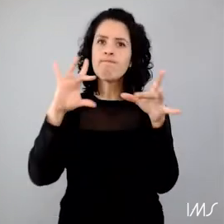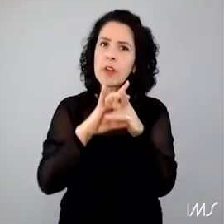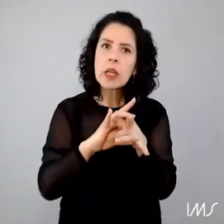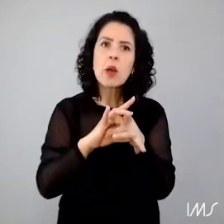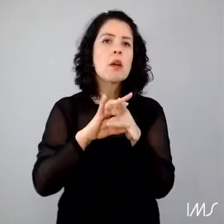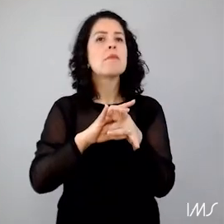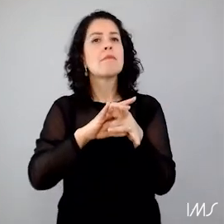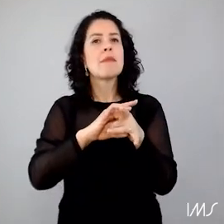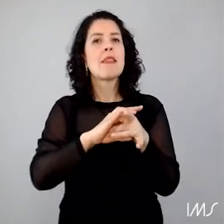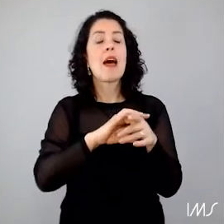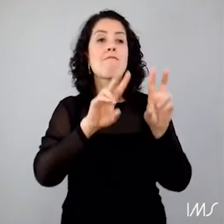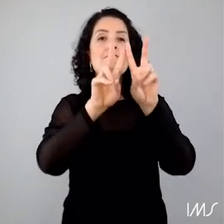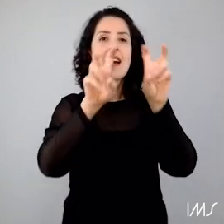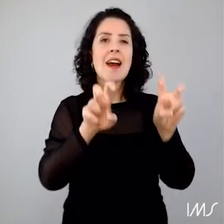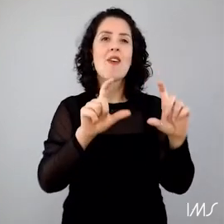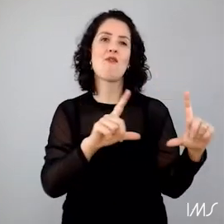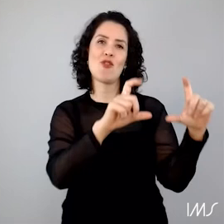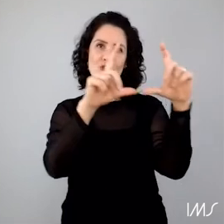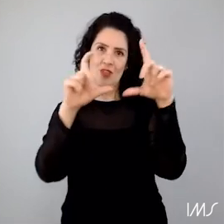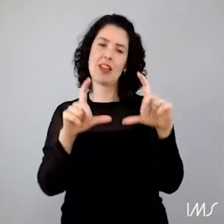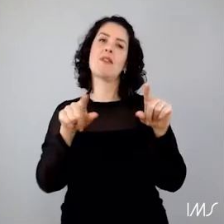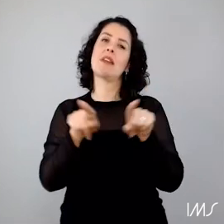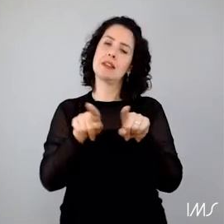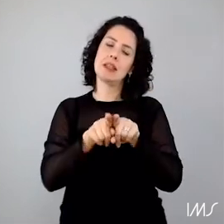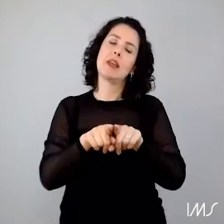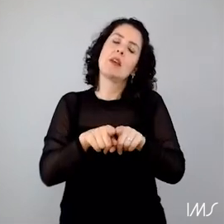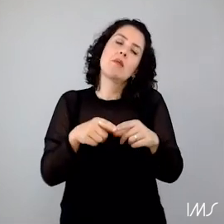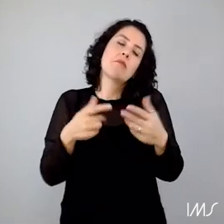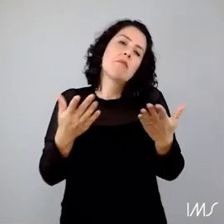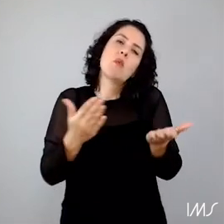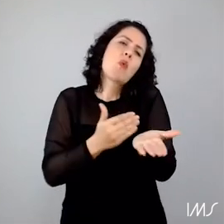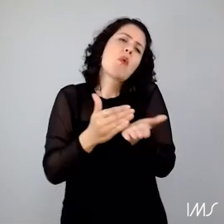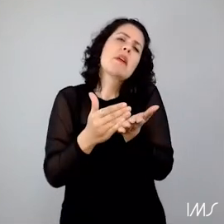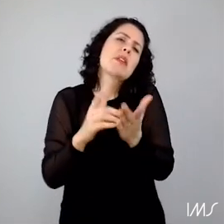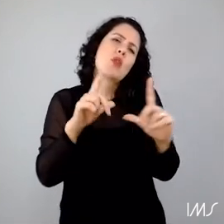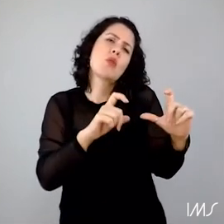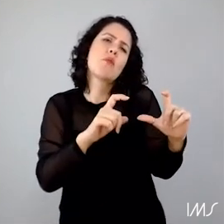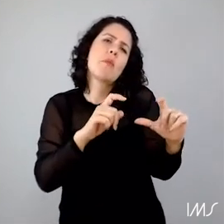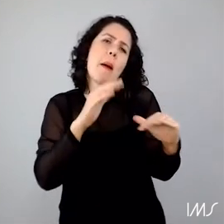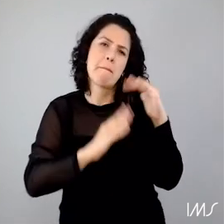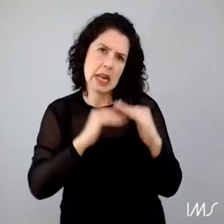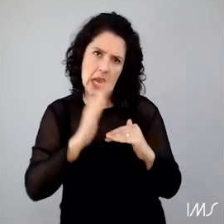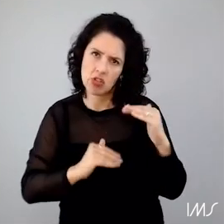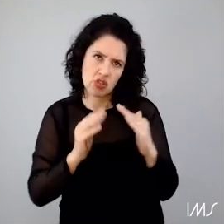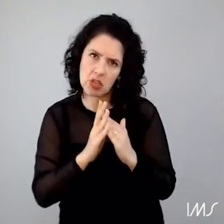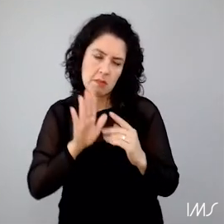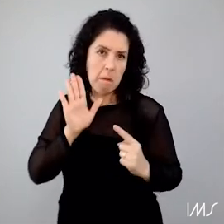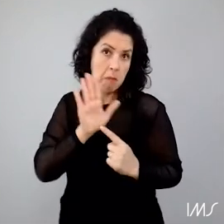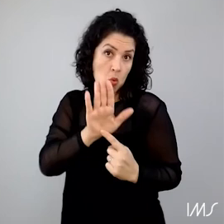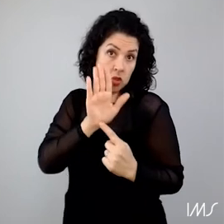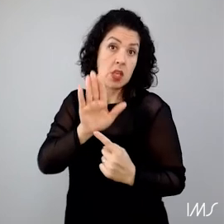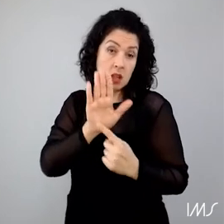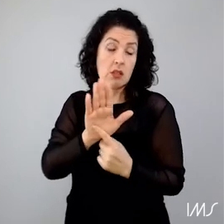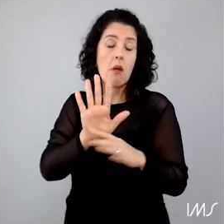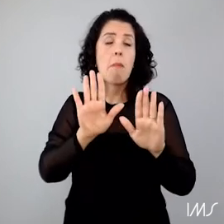de criação e expressão, e depois a um sentido da fotografia associada aos estudos na